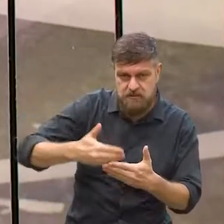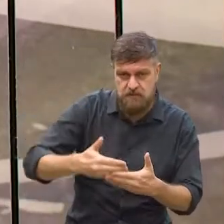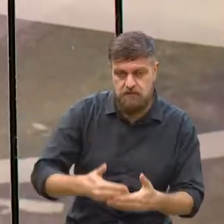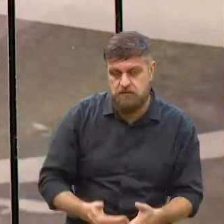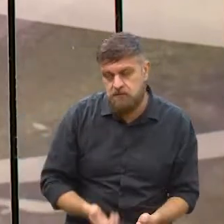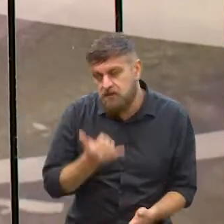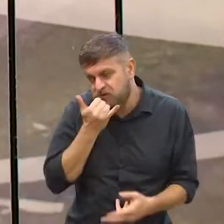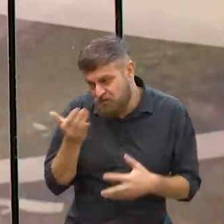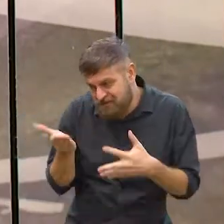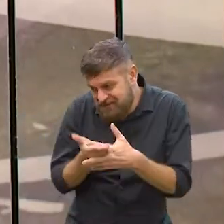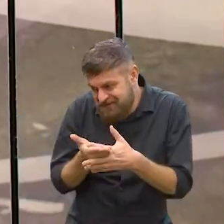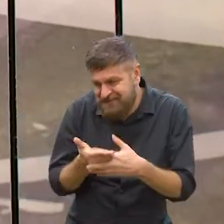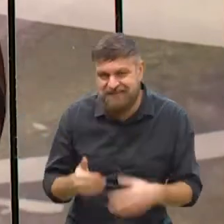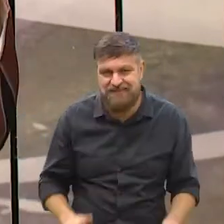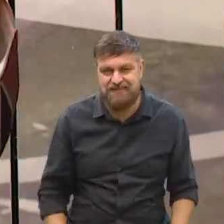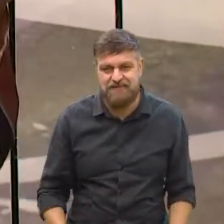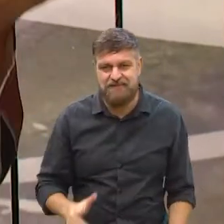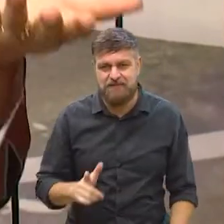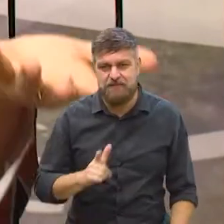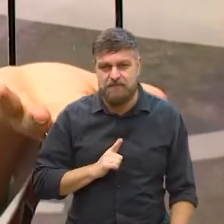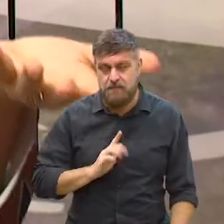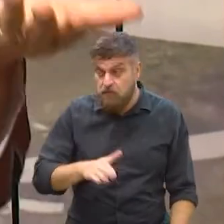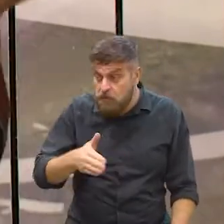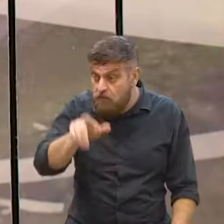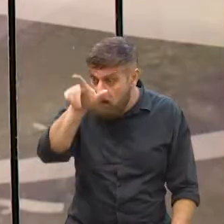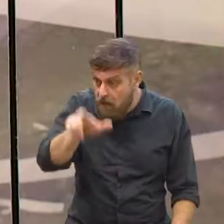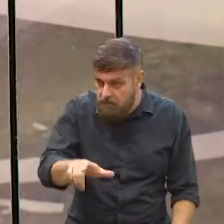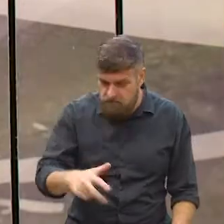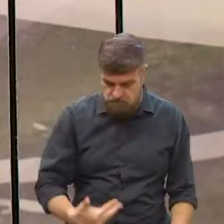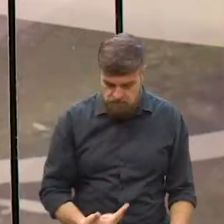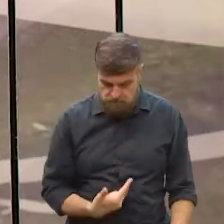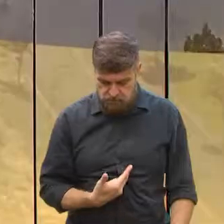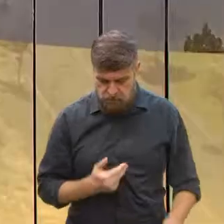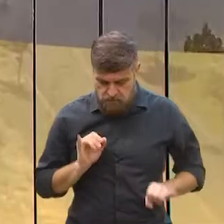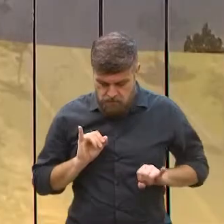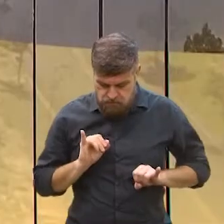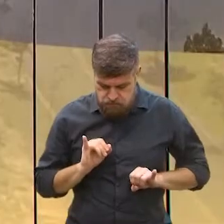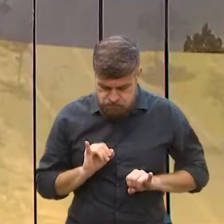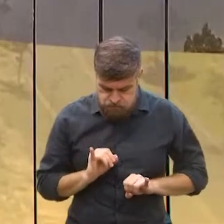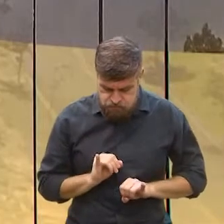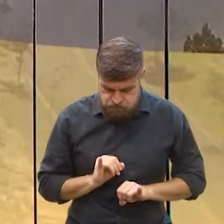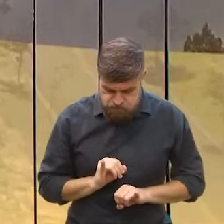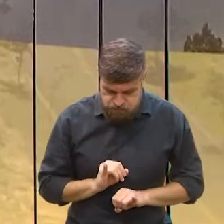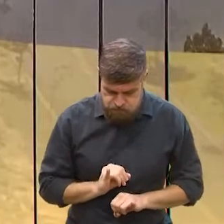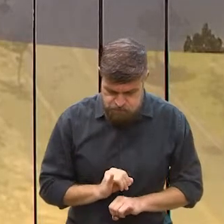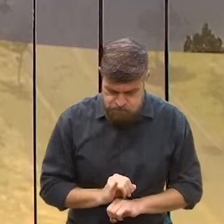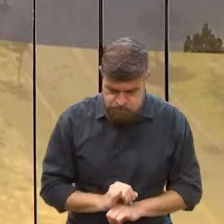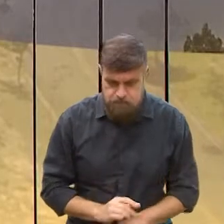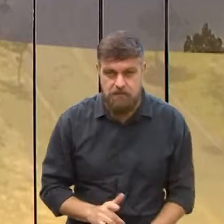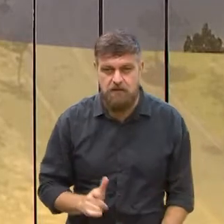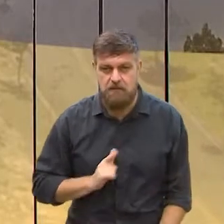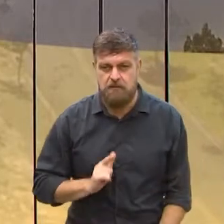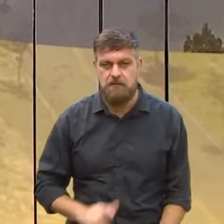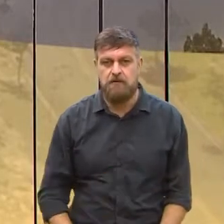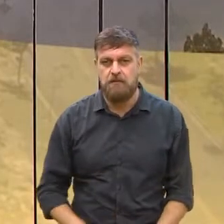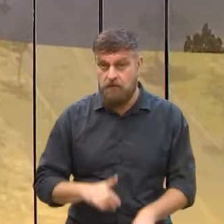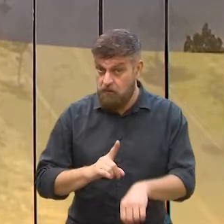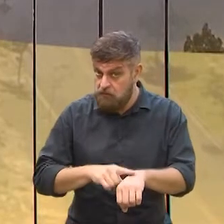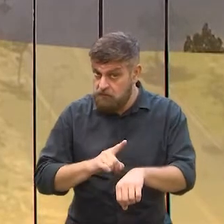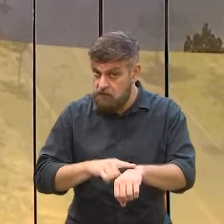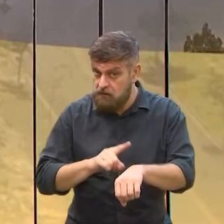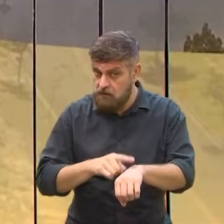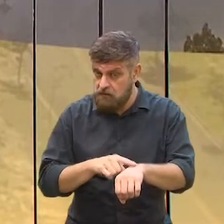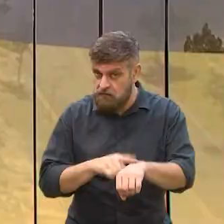mas quando a pessoa faz a cirurgia, ela passa por esse procedimento, ela leva um bom